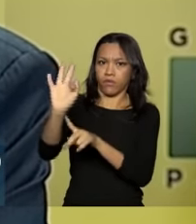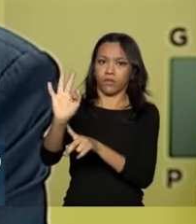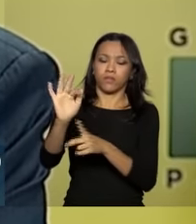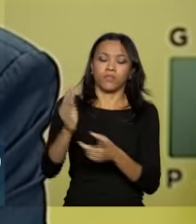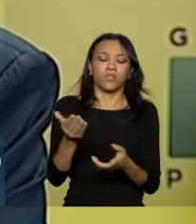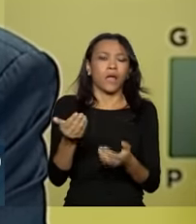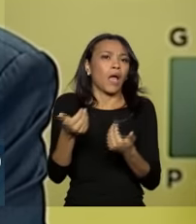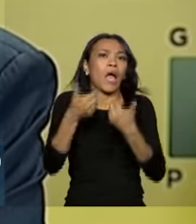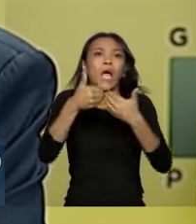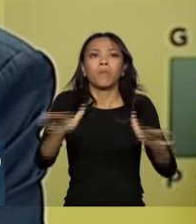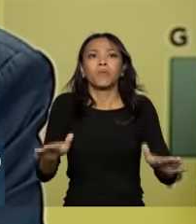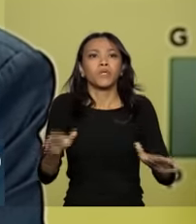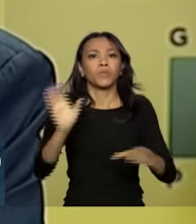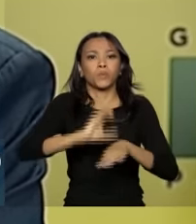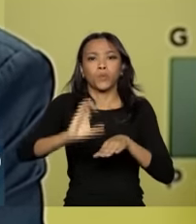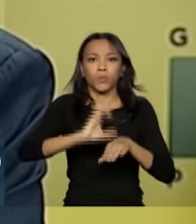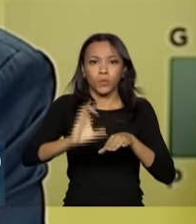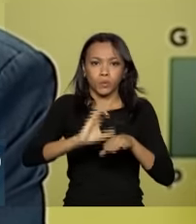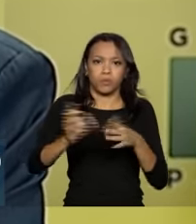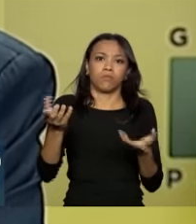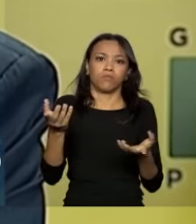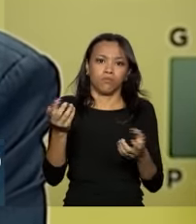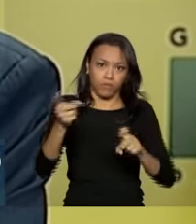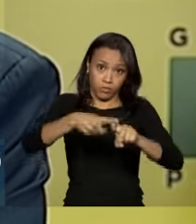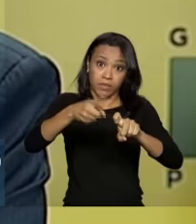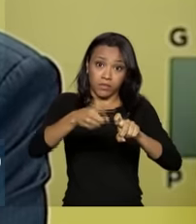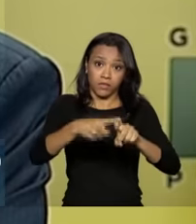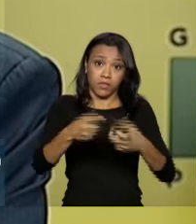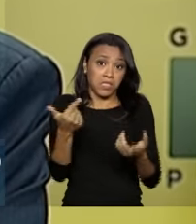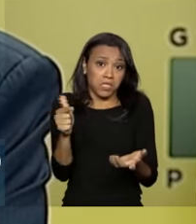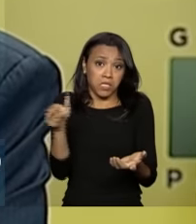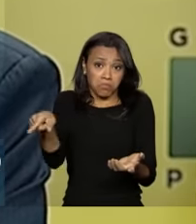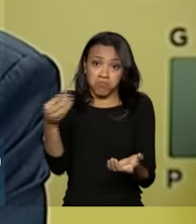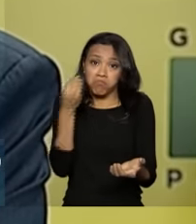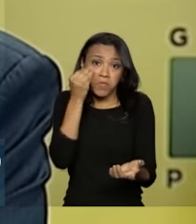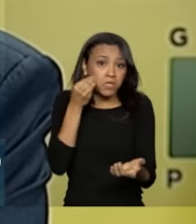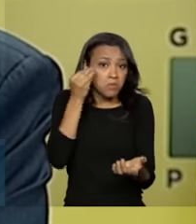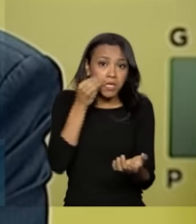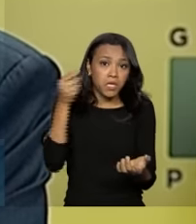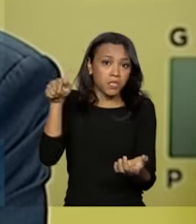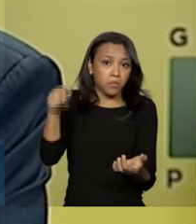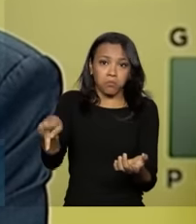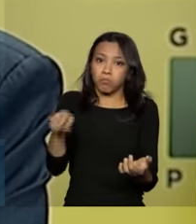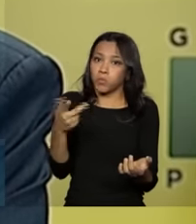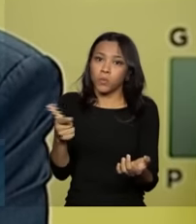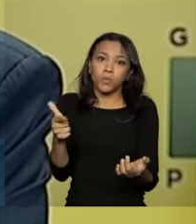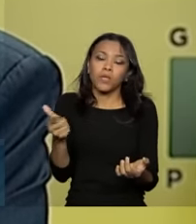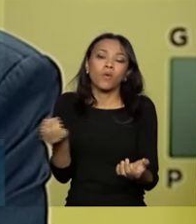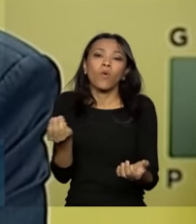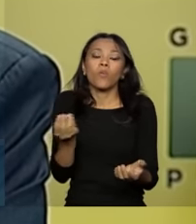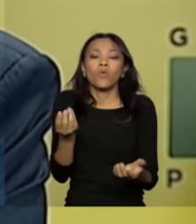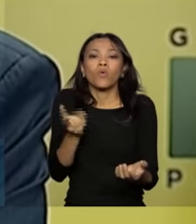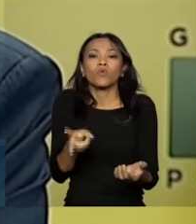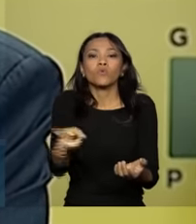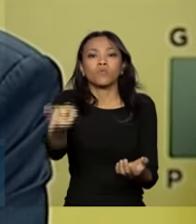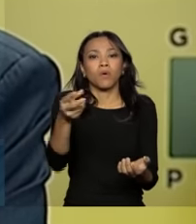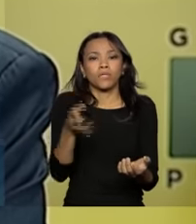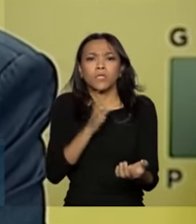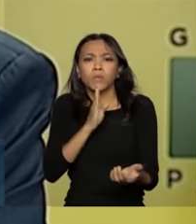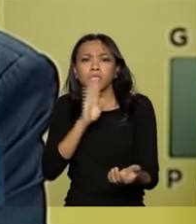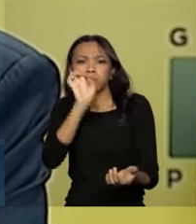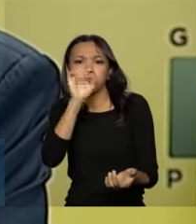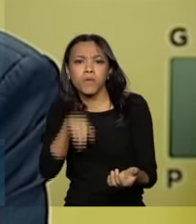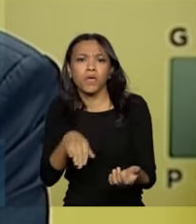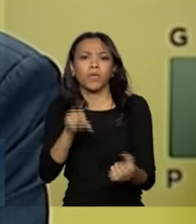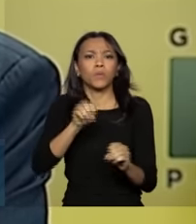abrir um curso difícil como de medicina sem ter uma experiência forte como mantenedora, sem conhecer bem o ensino